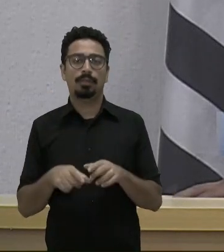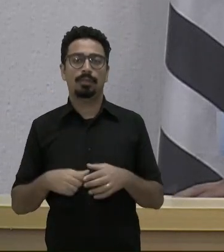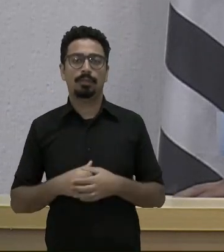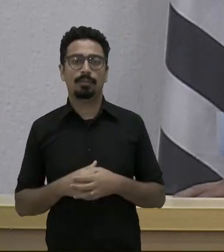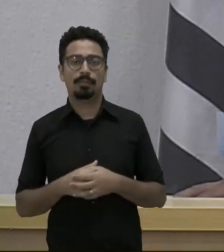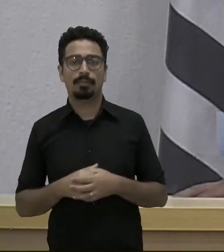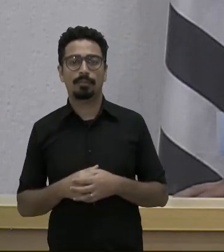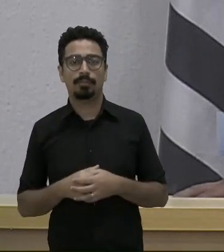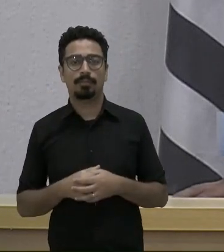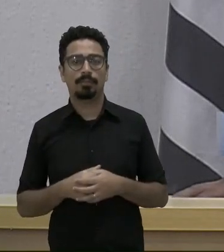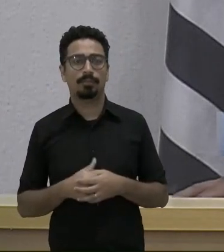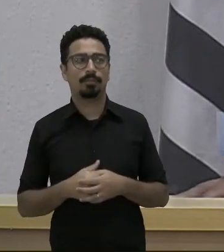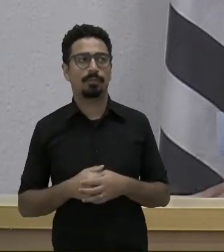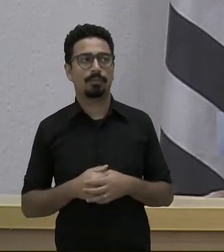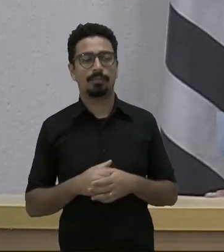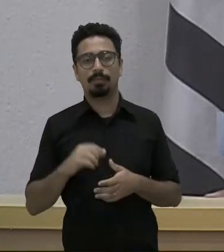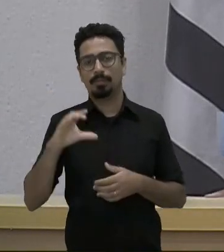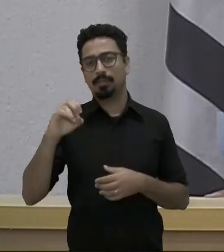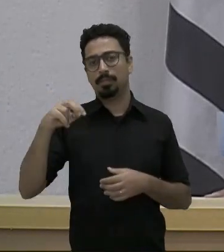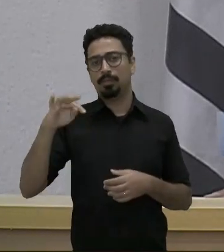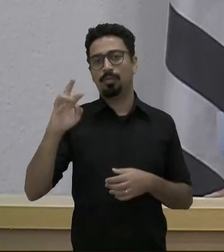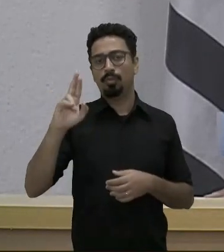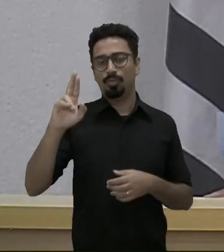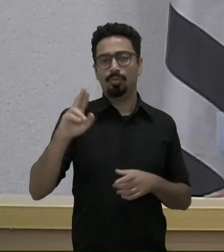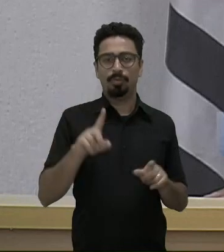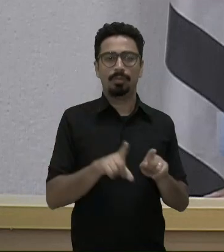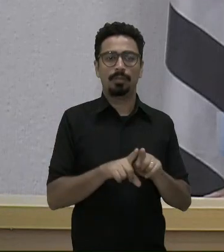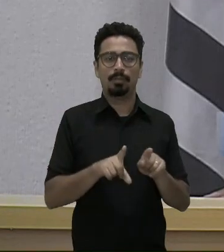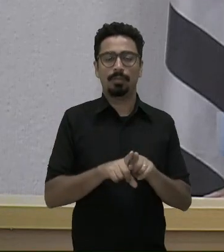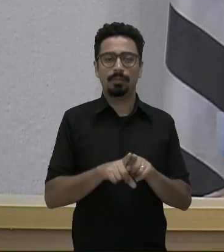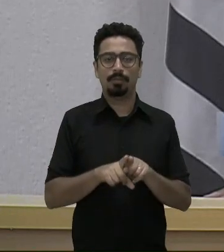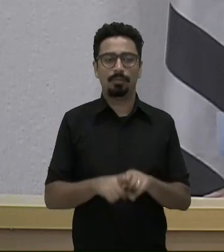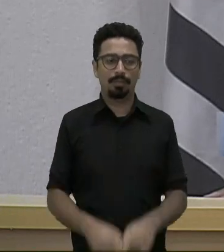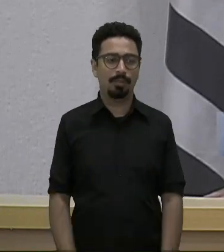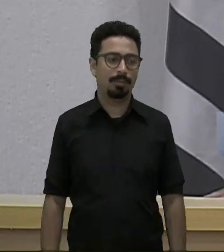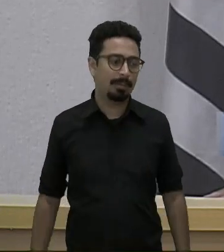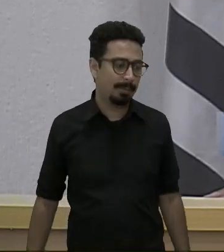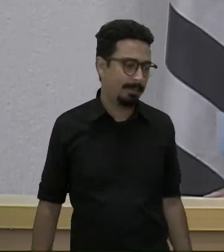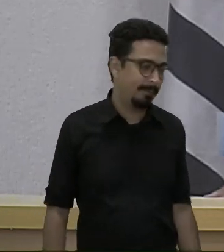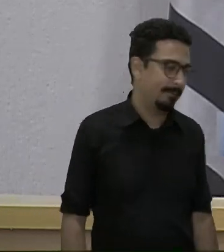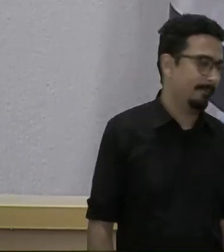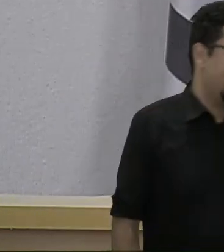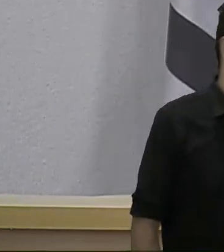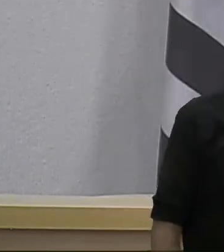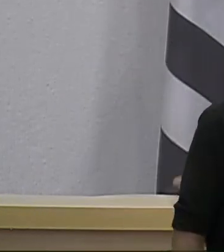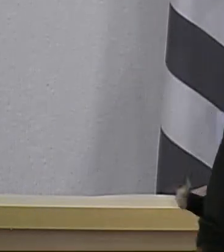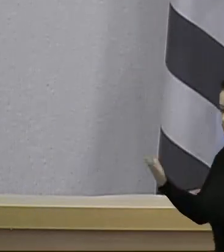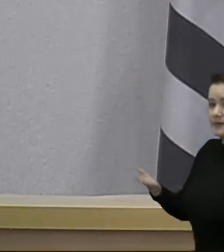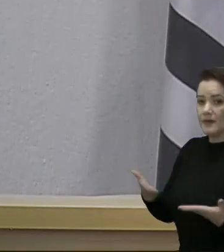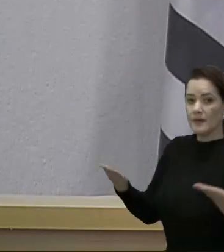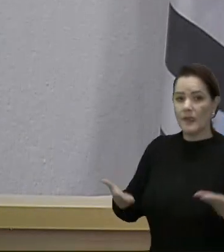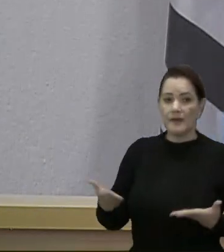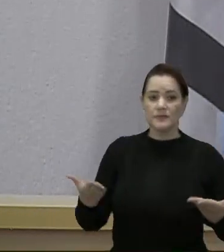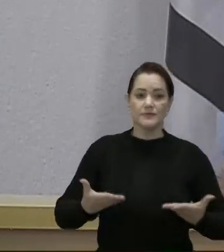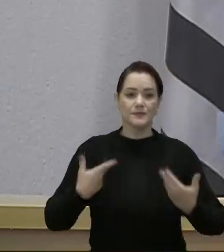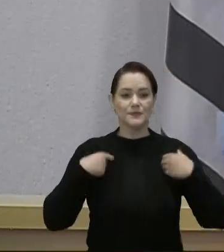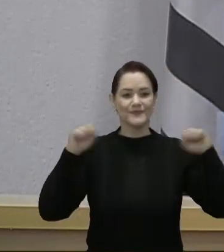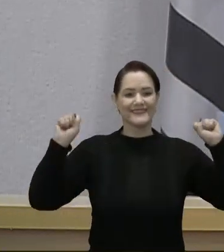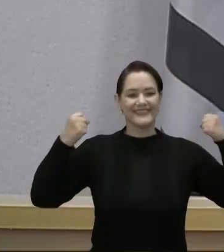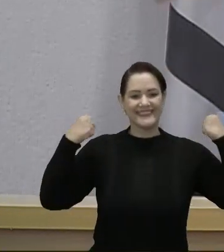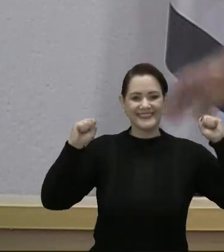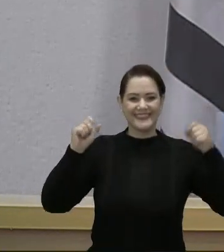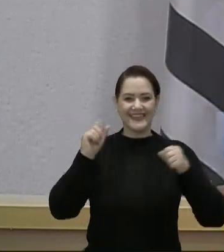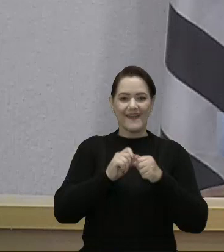E sendo membro do Contour e sendo também, né, um amante dessa área, pelo meu porte atlético, vocês podem ver que eu